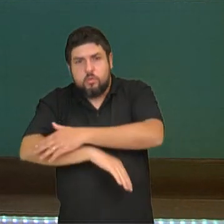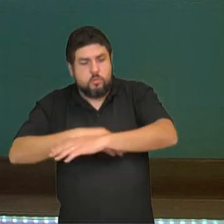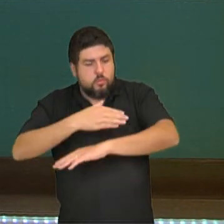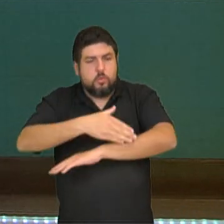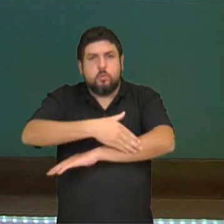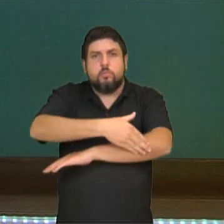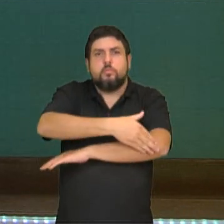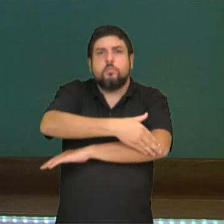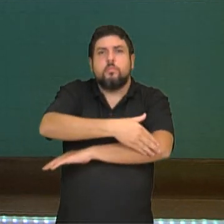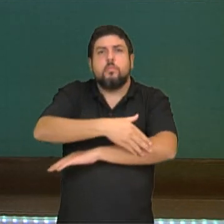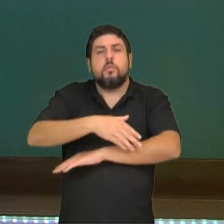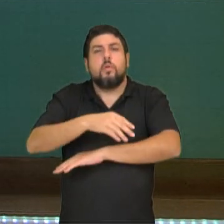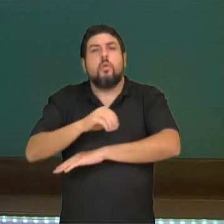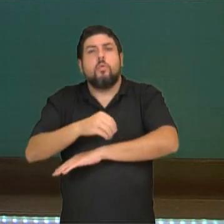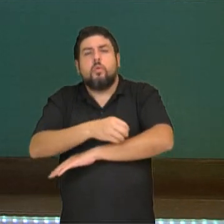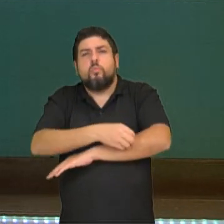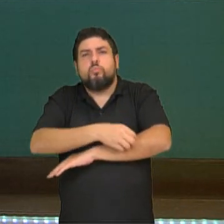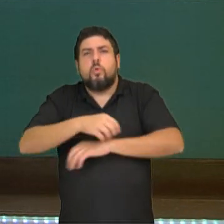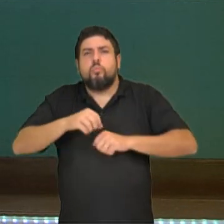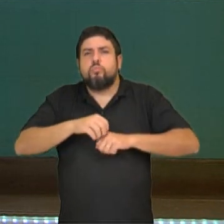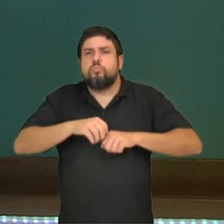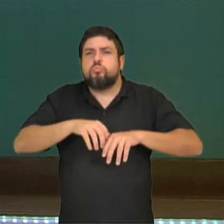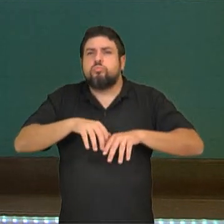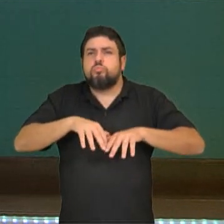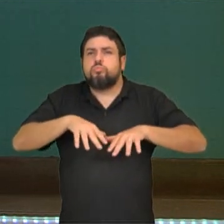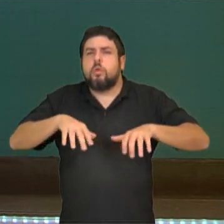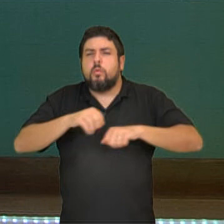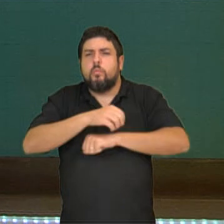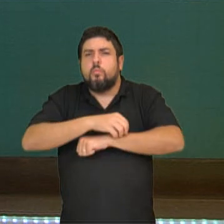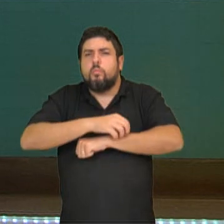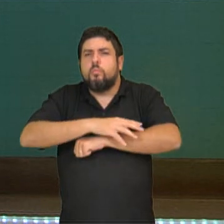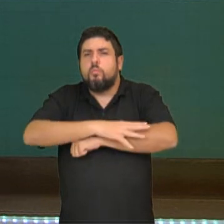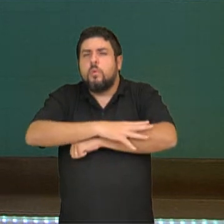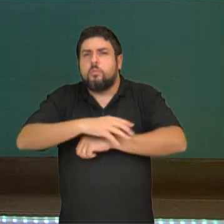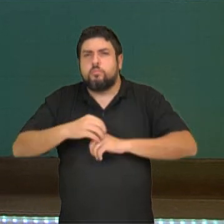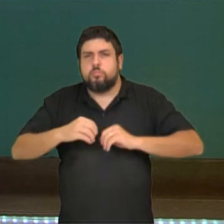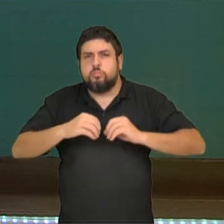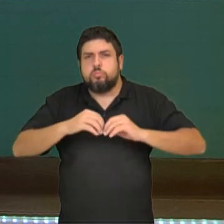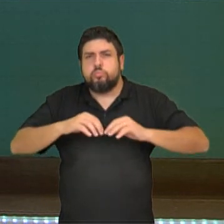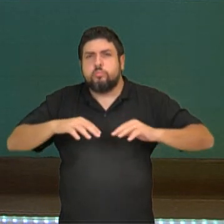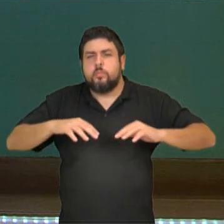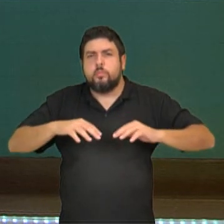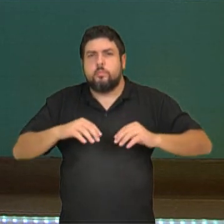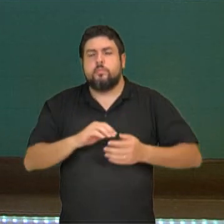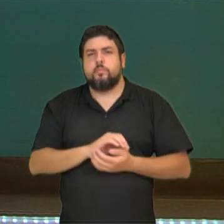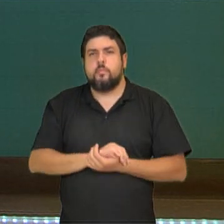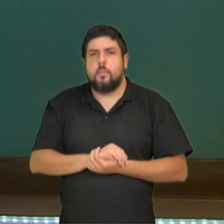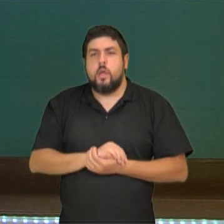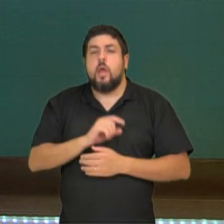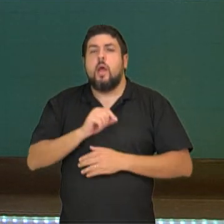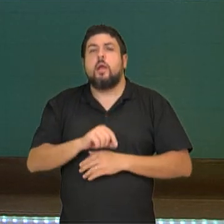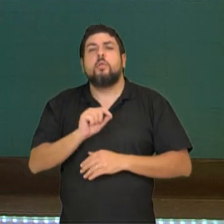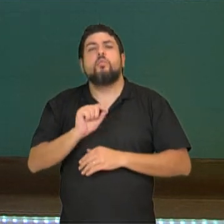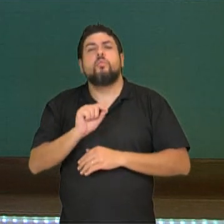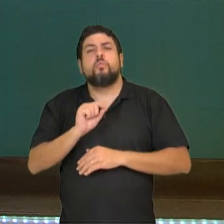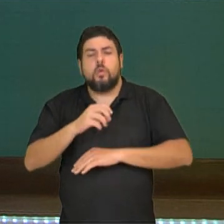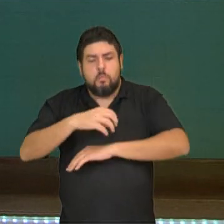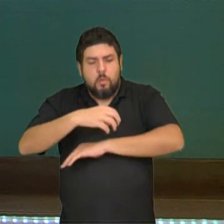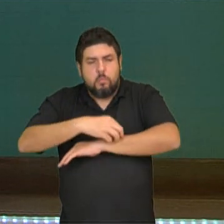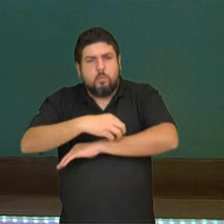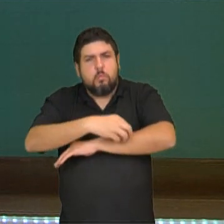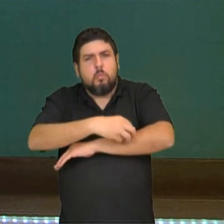esse fungo ele se multiplica e uma característica onde ele está é ficar essas